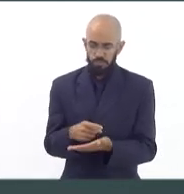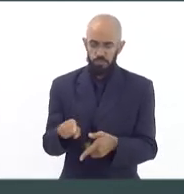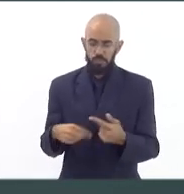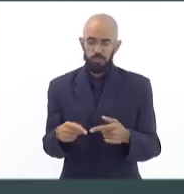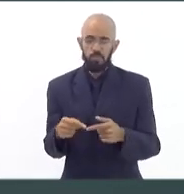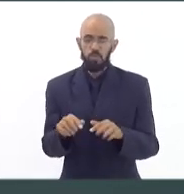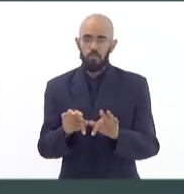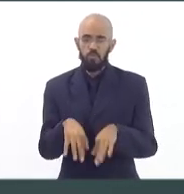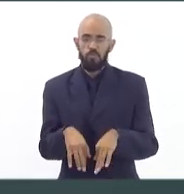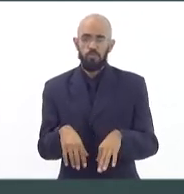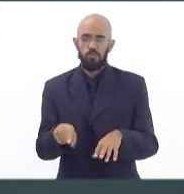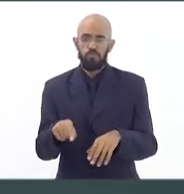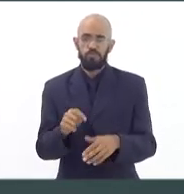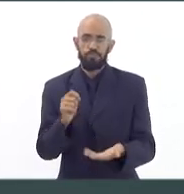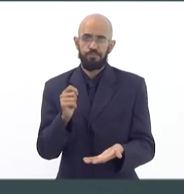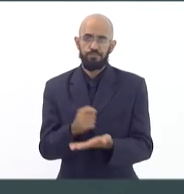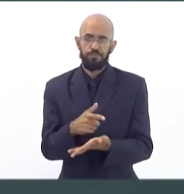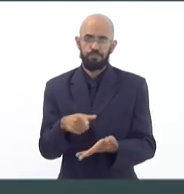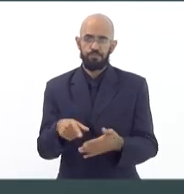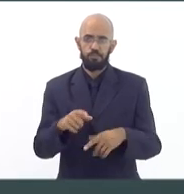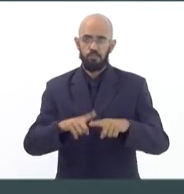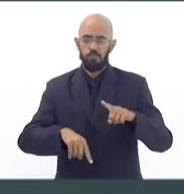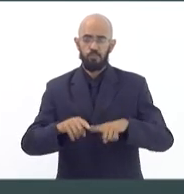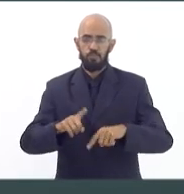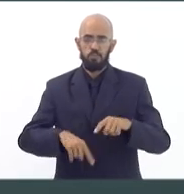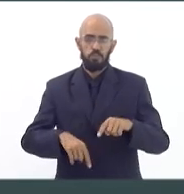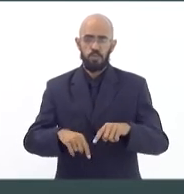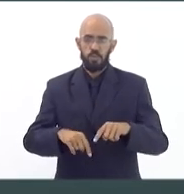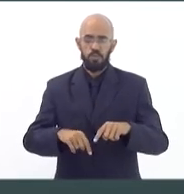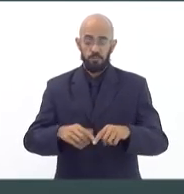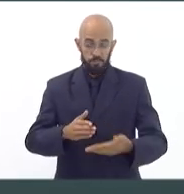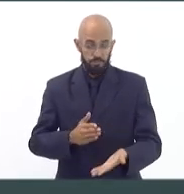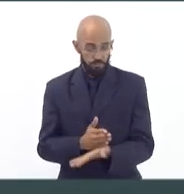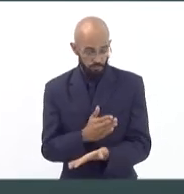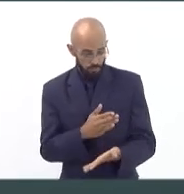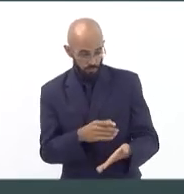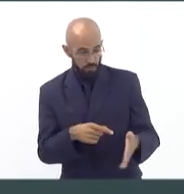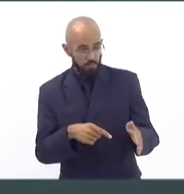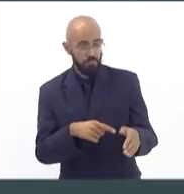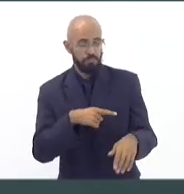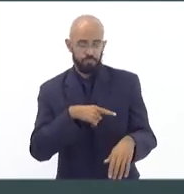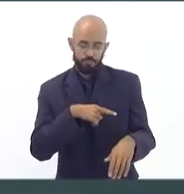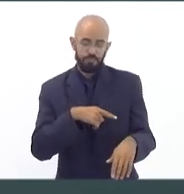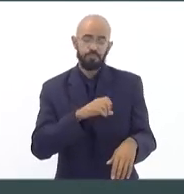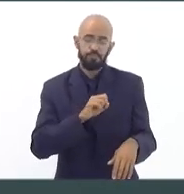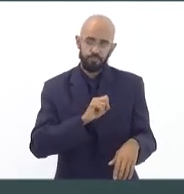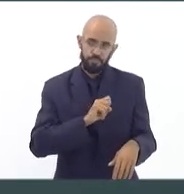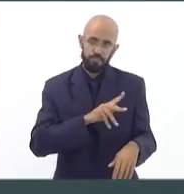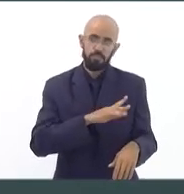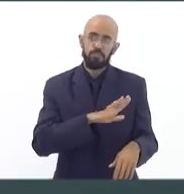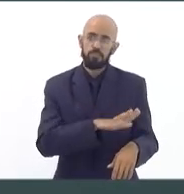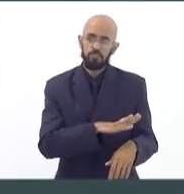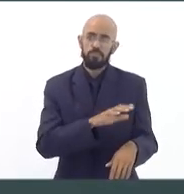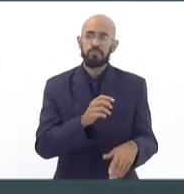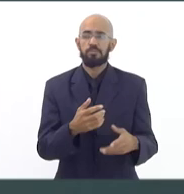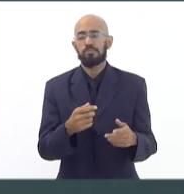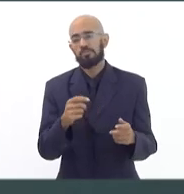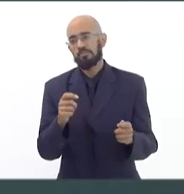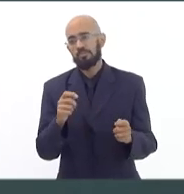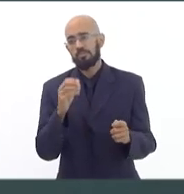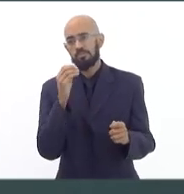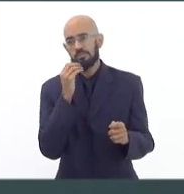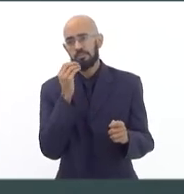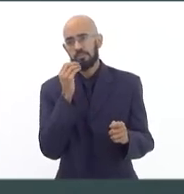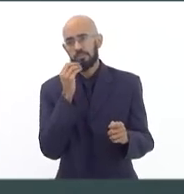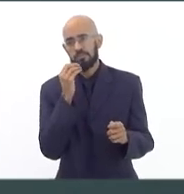lá no grande reciclador desse material tá aprovado E aí e seria seria